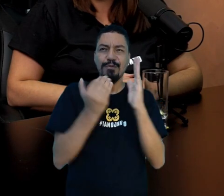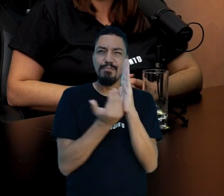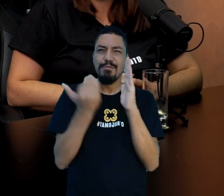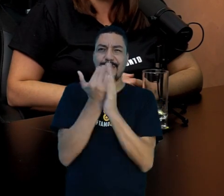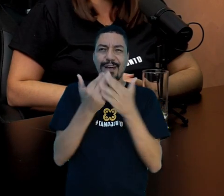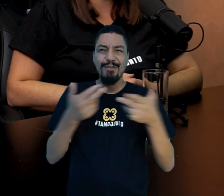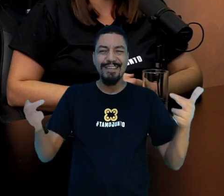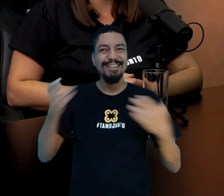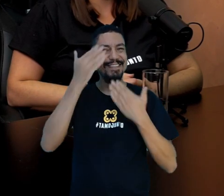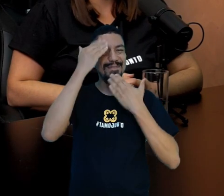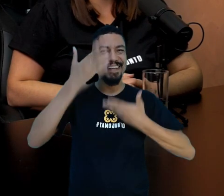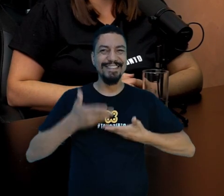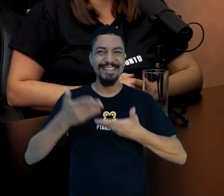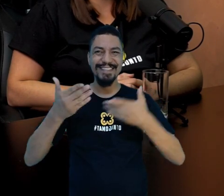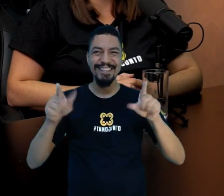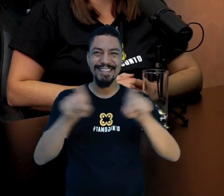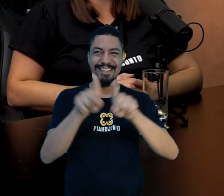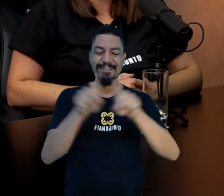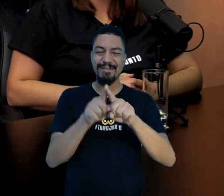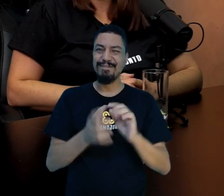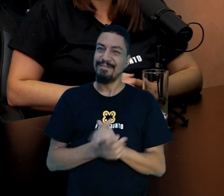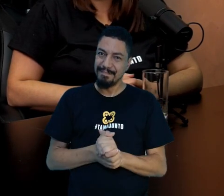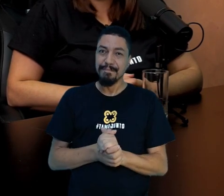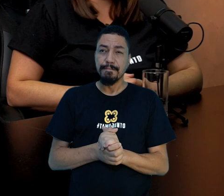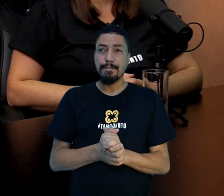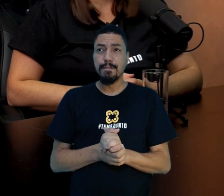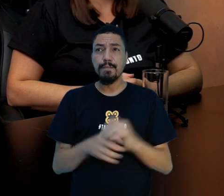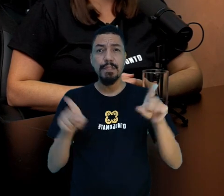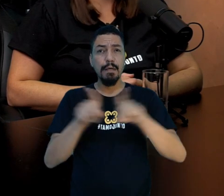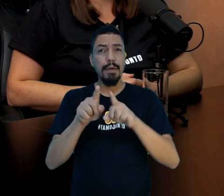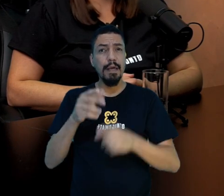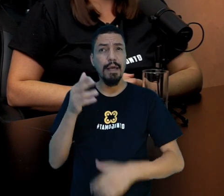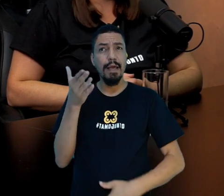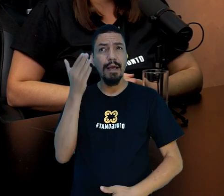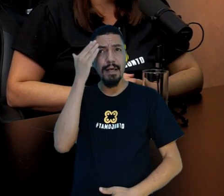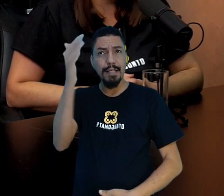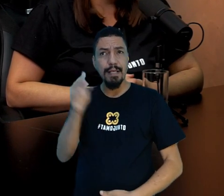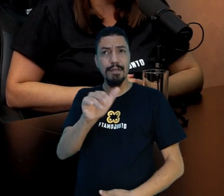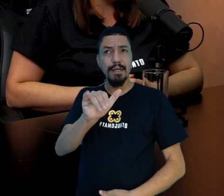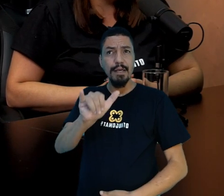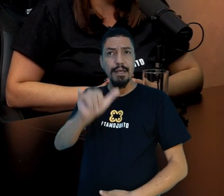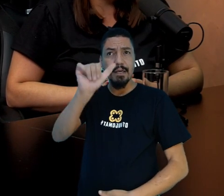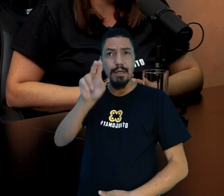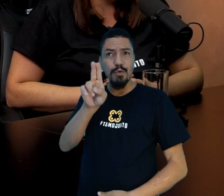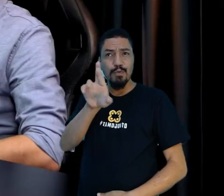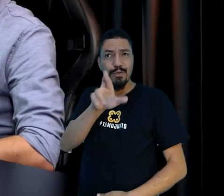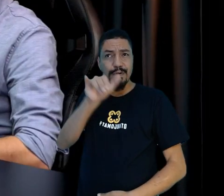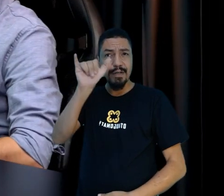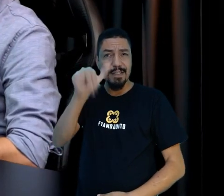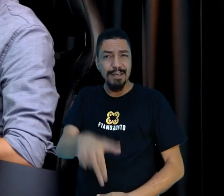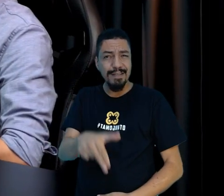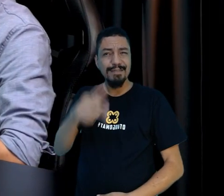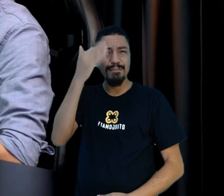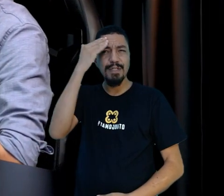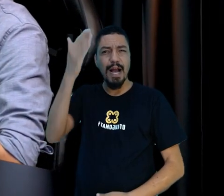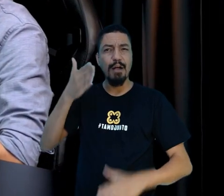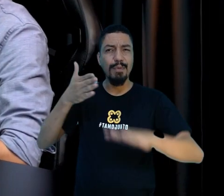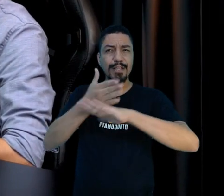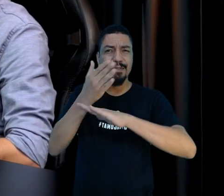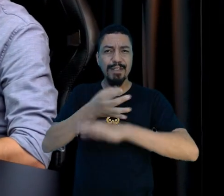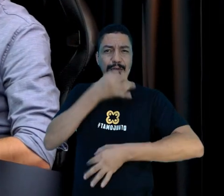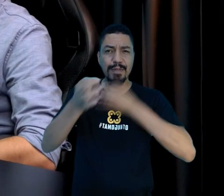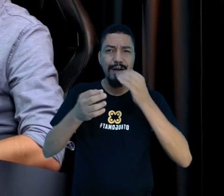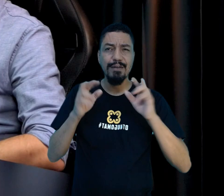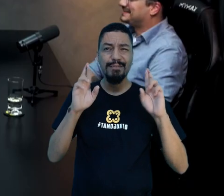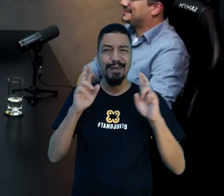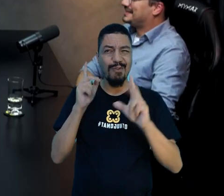papo aqui. Muito bacana, obrigado pelo convite. Obrigada a você. E Yuri Garcês, muito obrigada pela sua colaboração. Um prazer